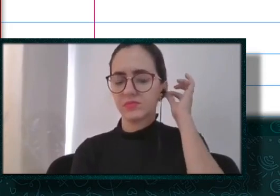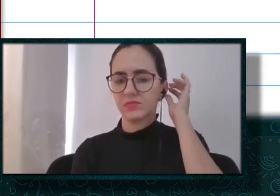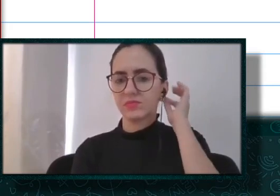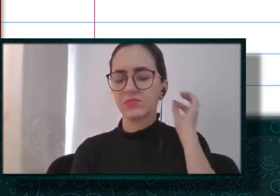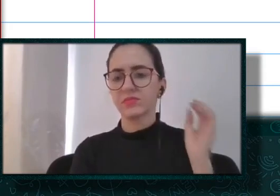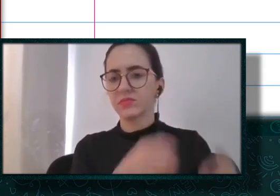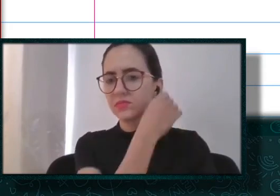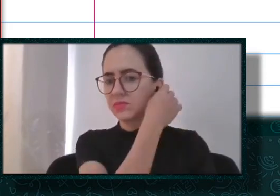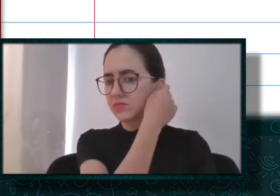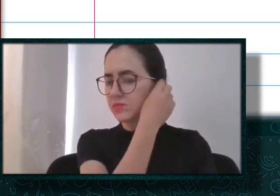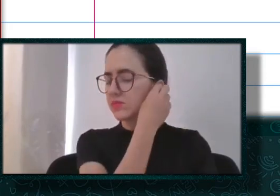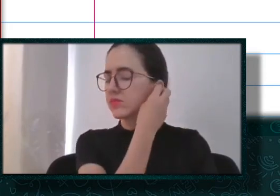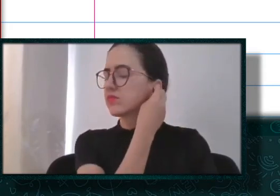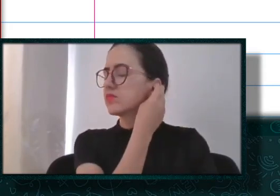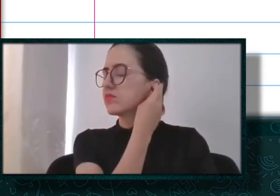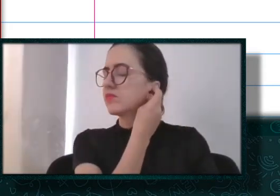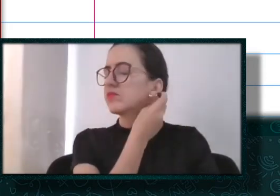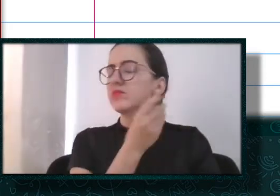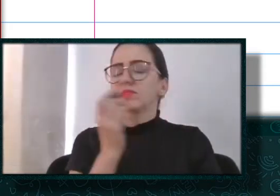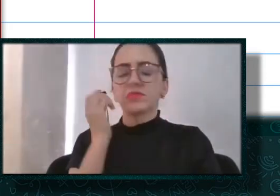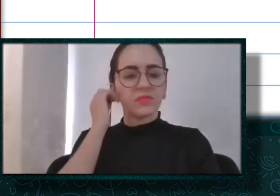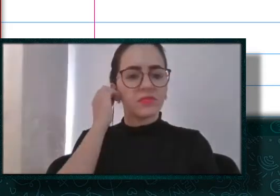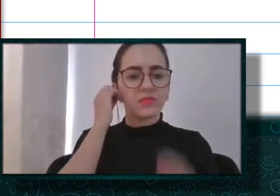do KCl, a concentração,